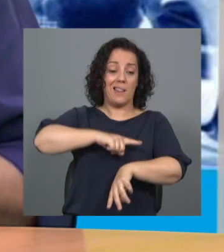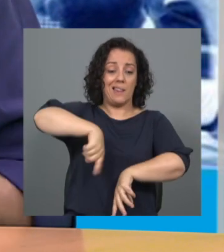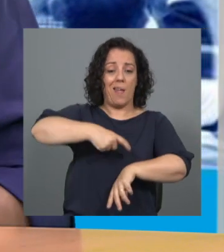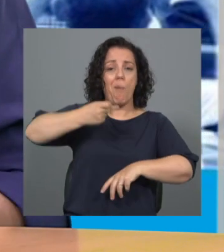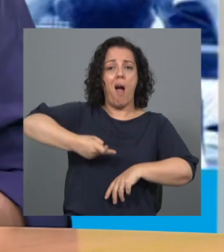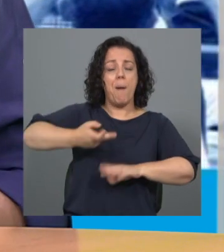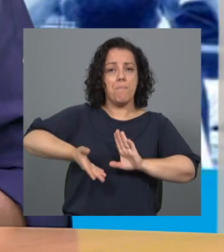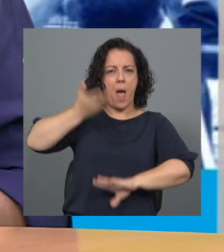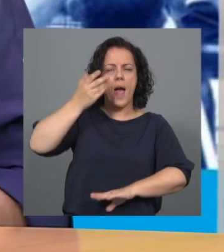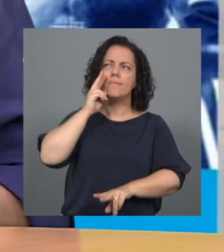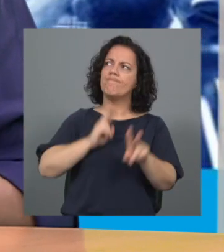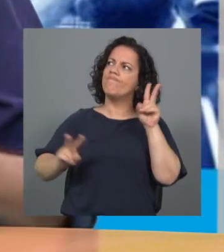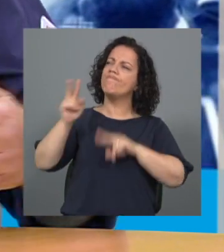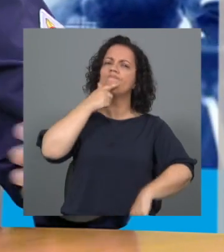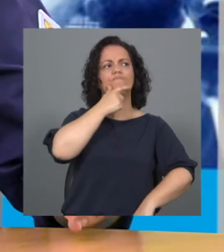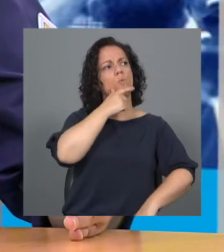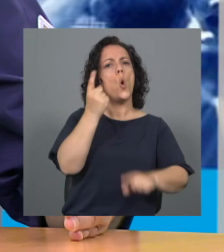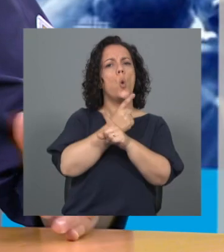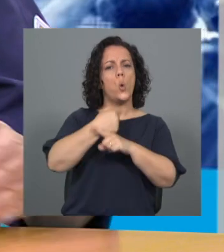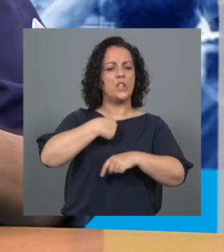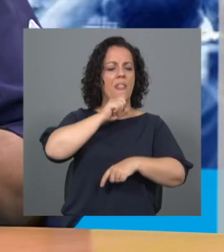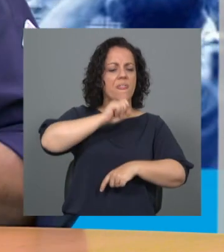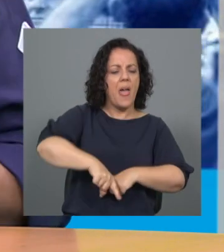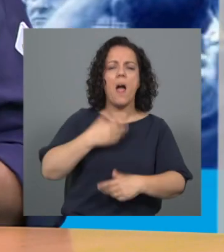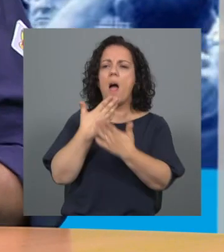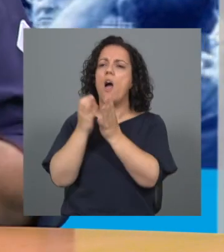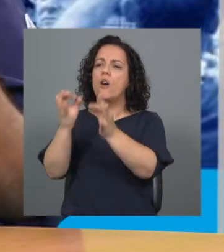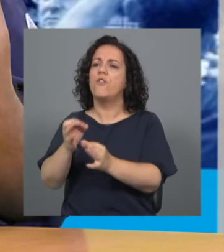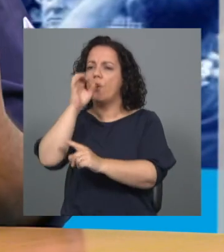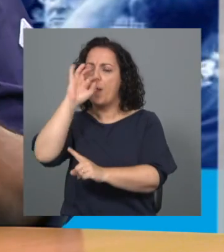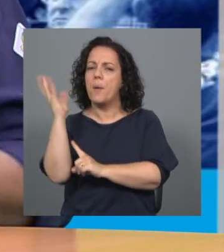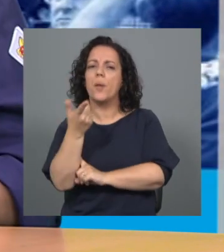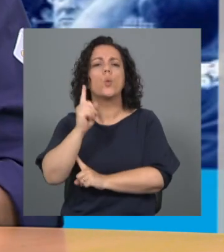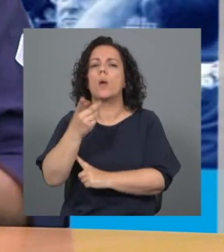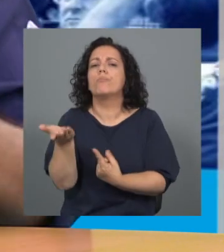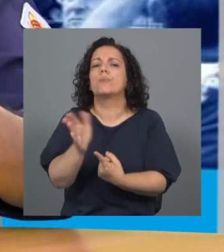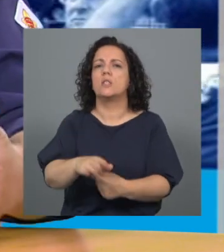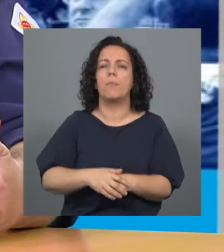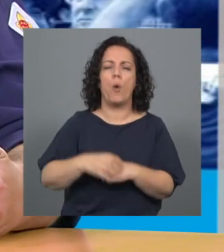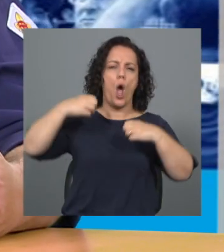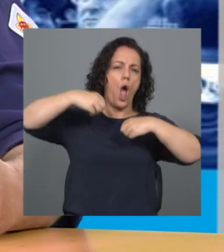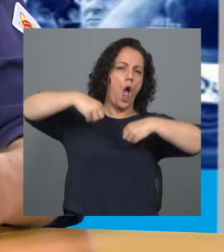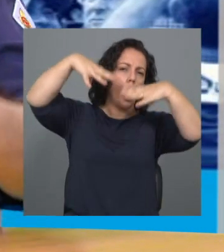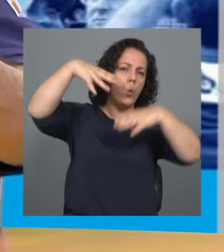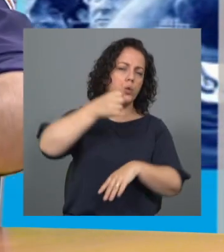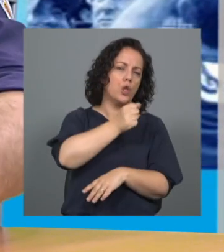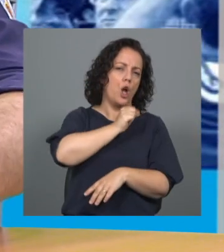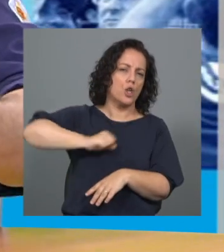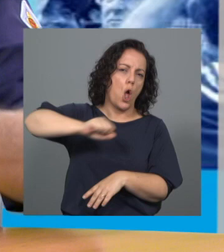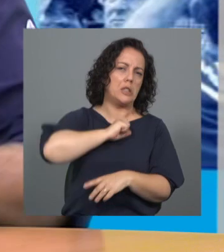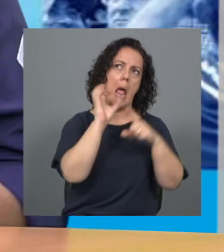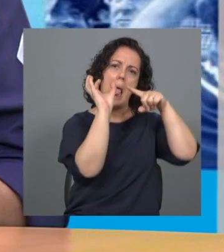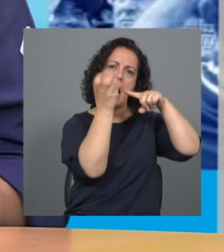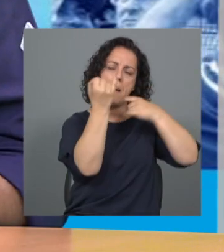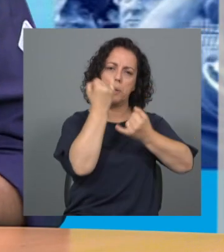tenha impacto no ambiente, ou seja, desde a reciclagem, para reolharmos, por exemplo, para a nossa iluminação, se podemos ou não trocar de lâmpadas que sejam